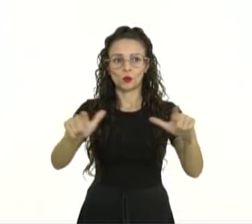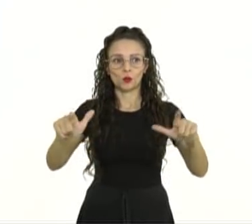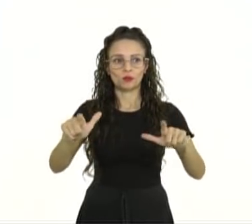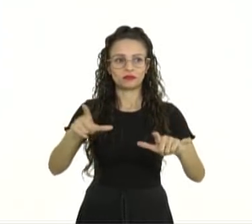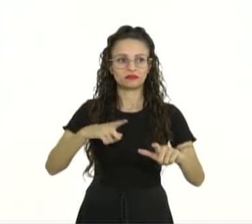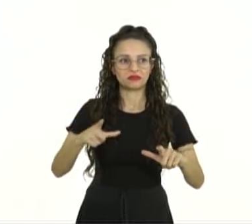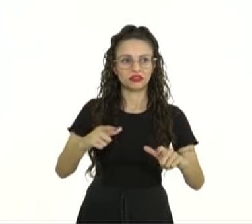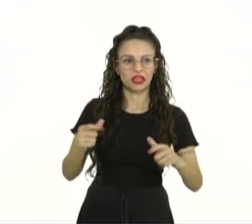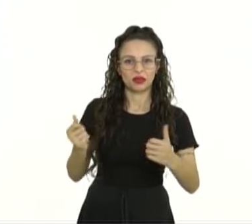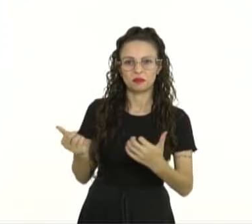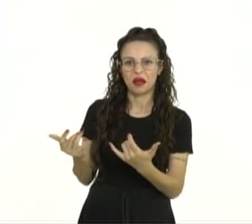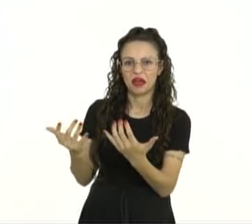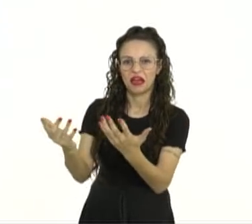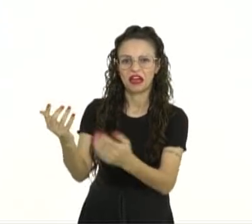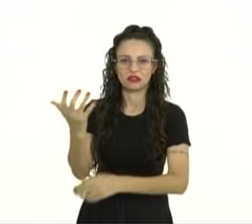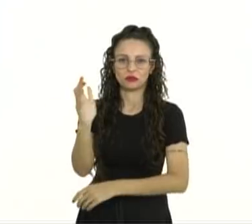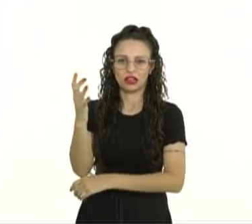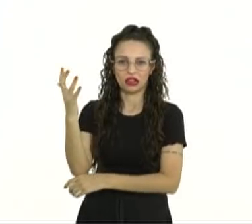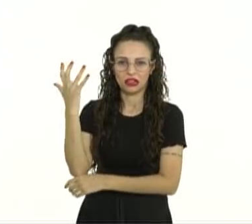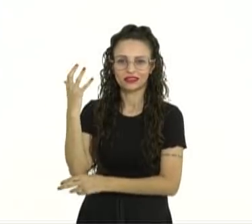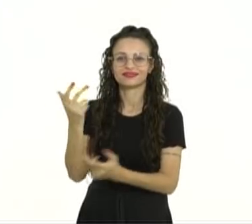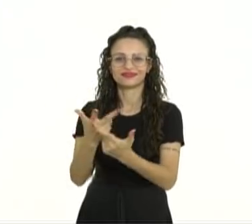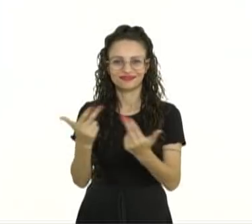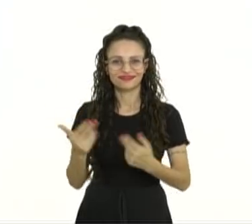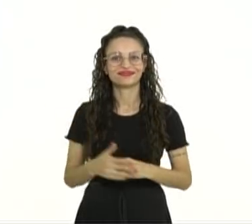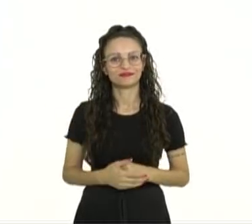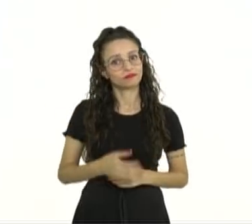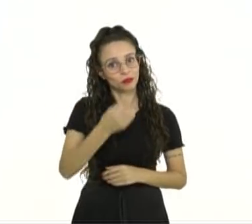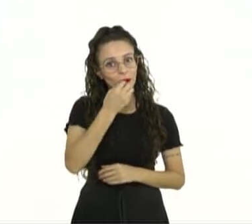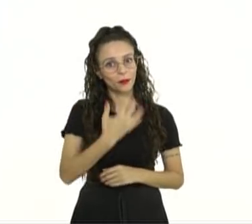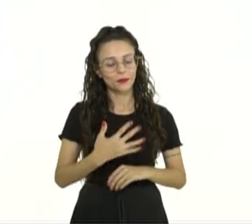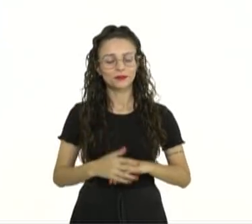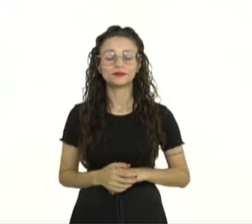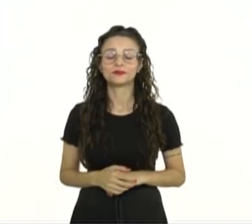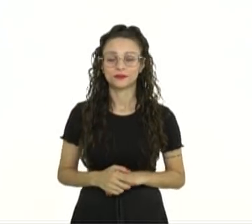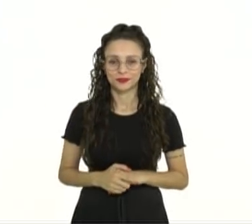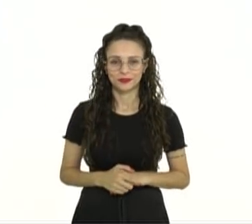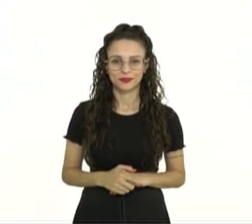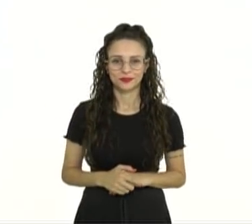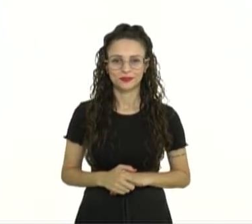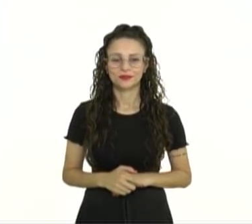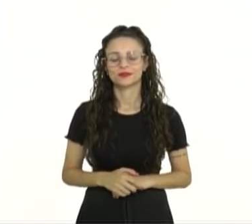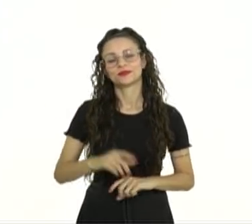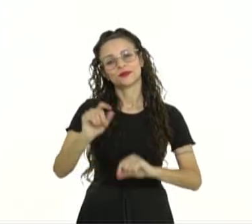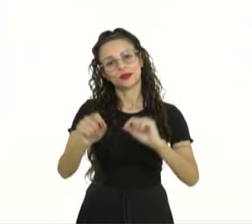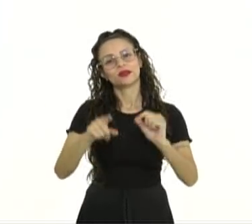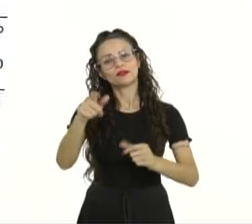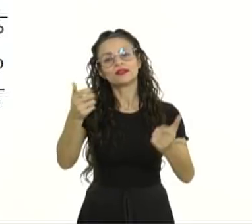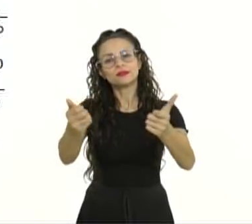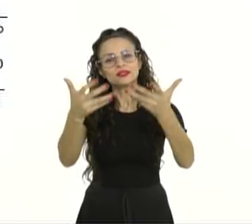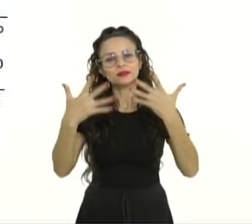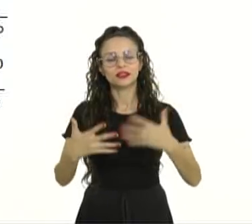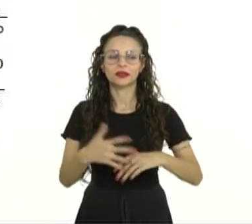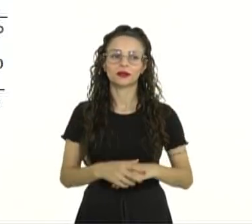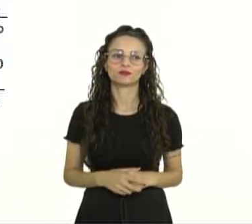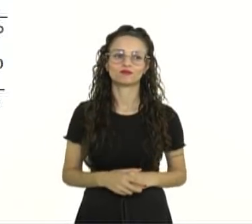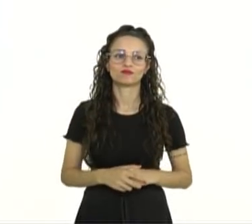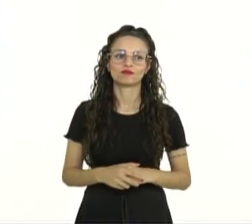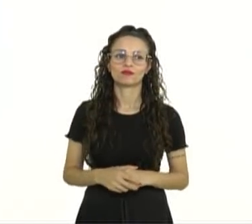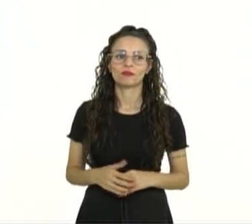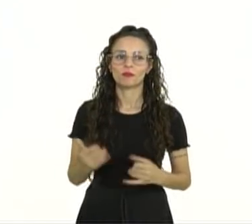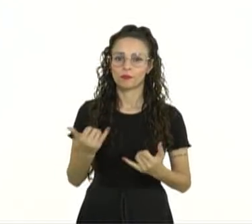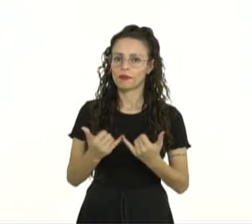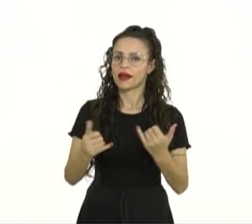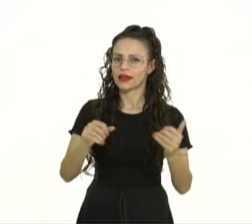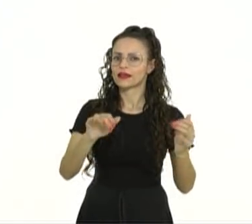ainda lá em cima, lá, ó. Boa. E aí? O que vocês podem me dizer? Não sei, professor, parece que está passando por